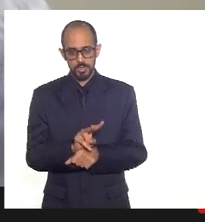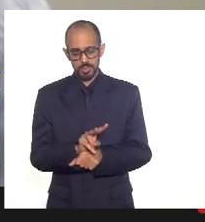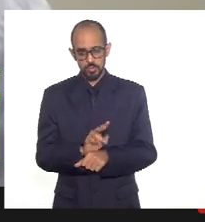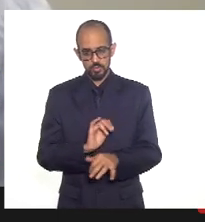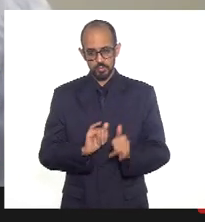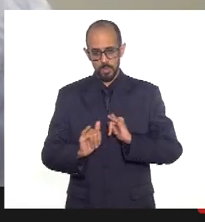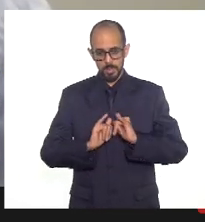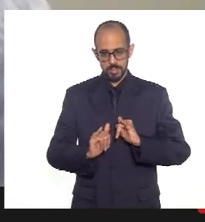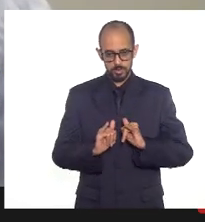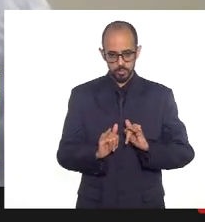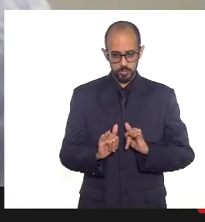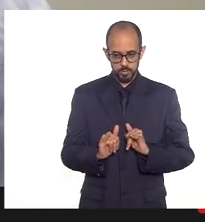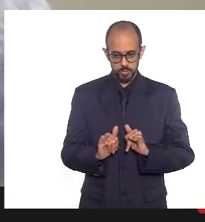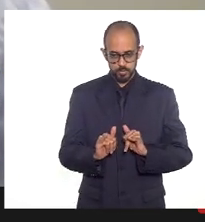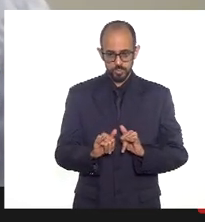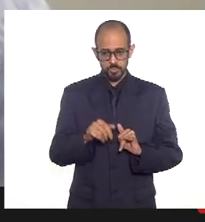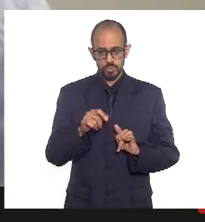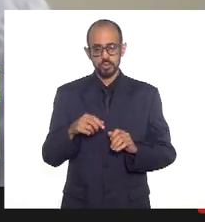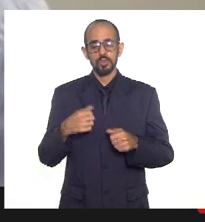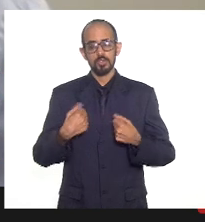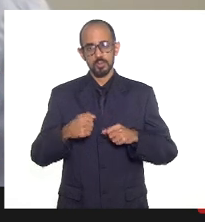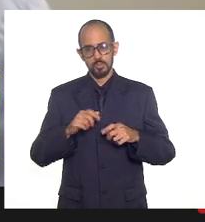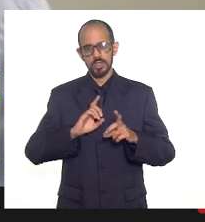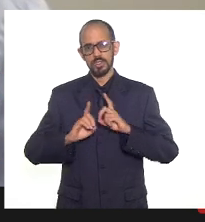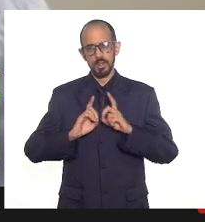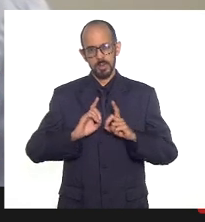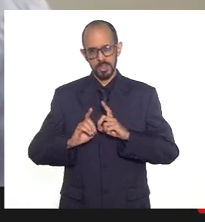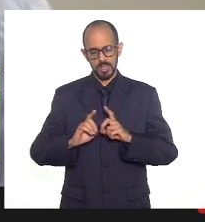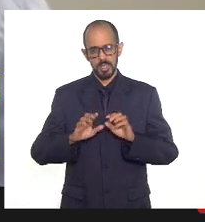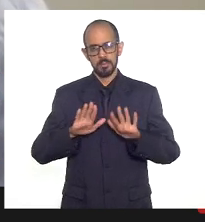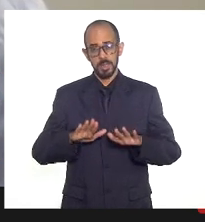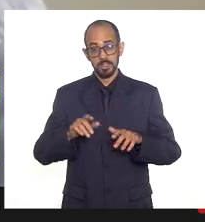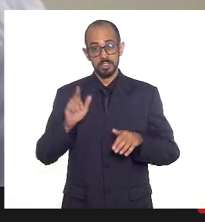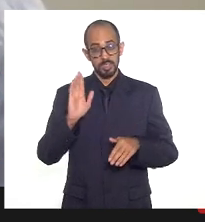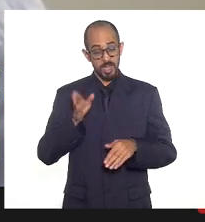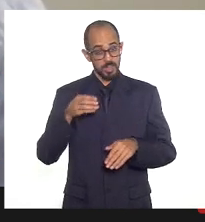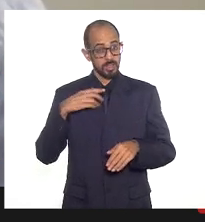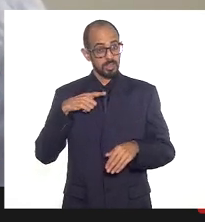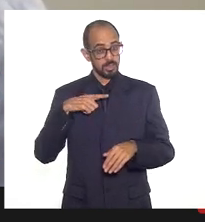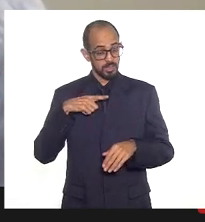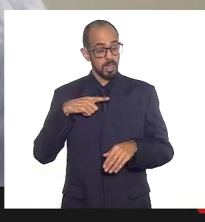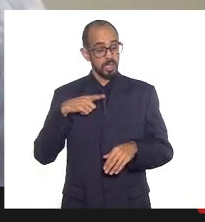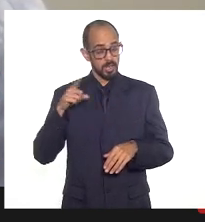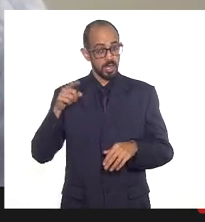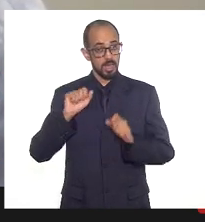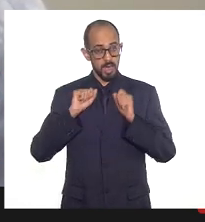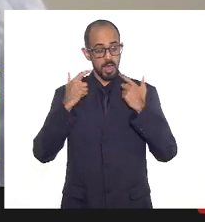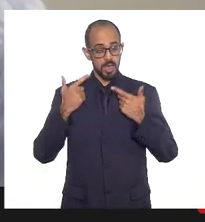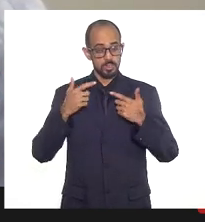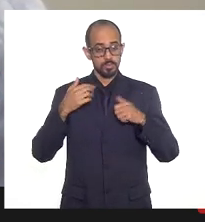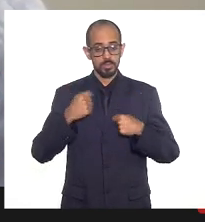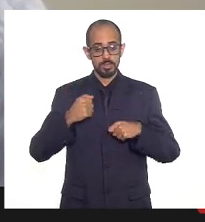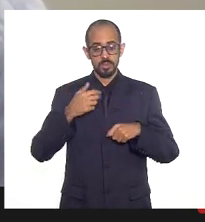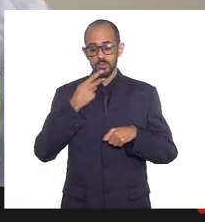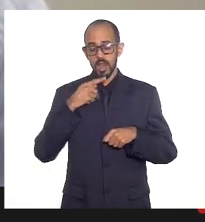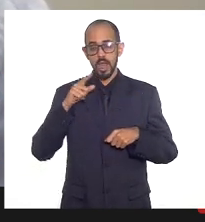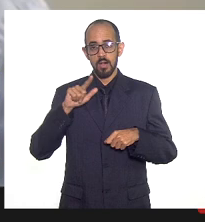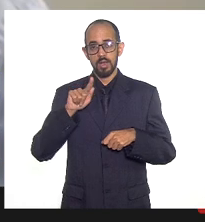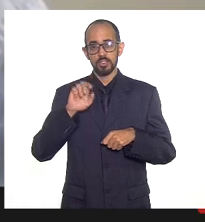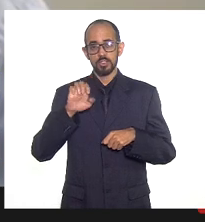tem que debater isso melhor, mas já está na pauta da Assembleia. Quero citar a Geisa Rocha, que coordena o Fórum de Desenvolvimento